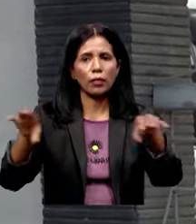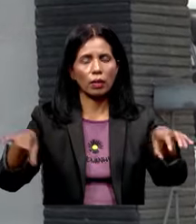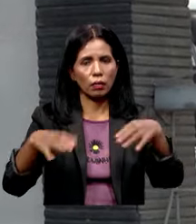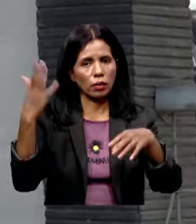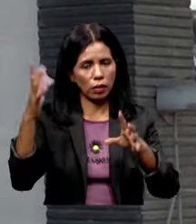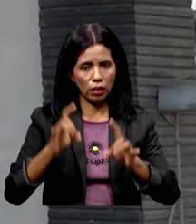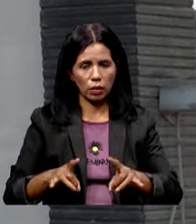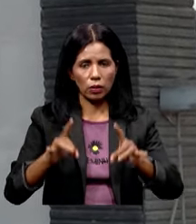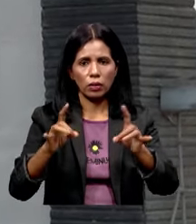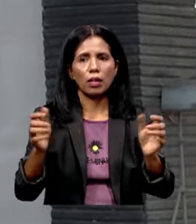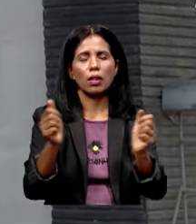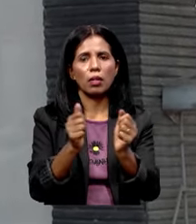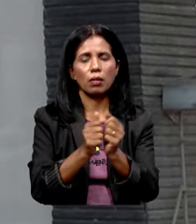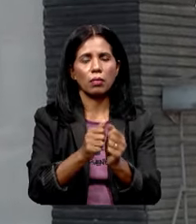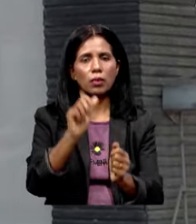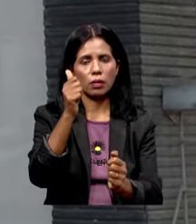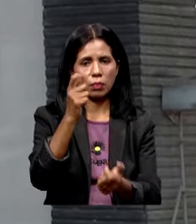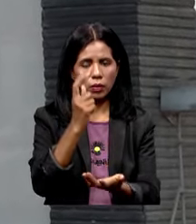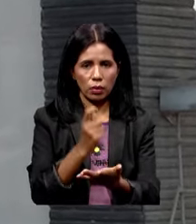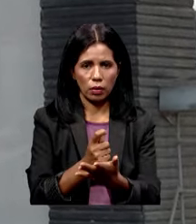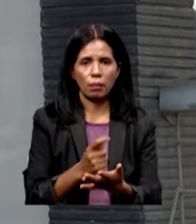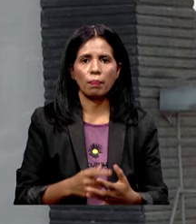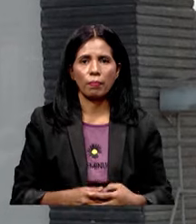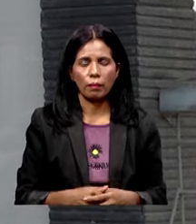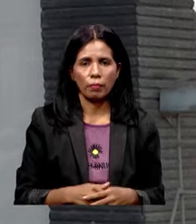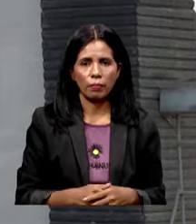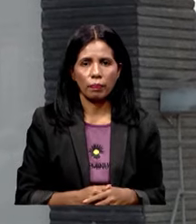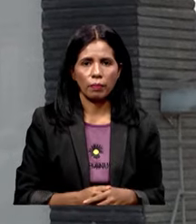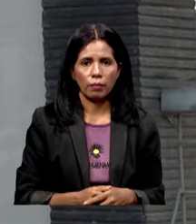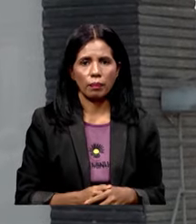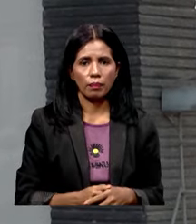Austrália, hamutu krihun sanuluresin, Gasparinha de Souza, Tito Silva, Ziemen.